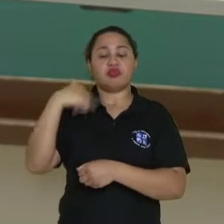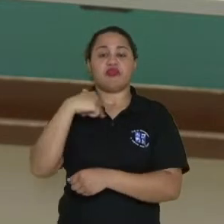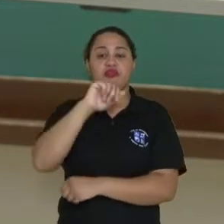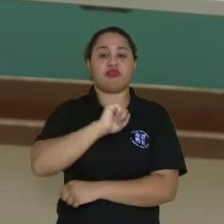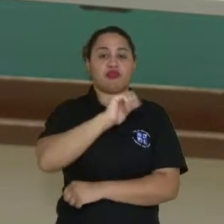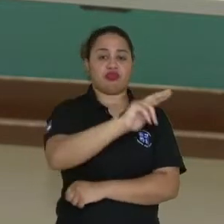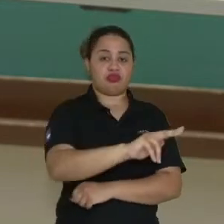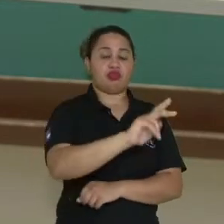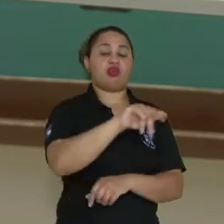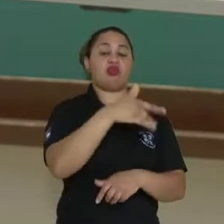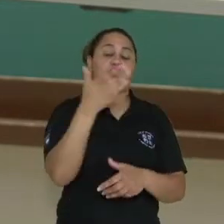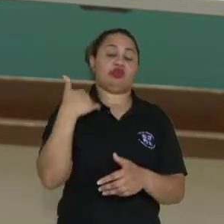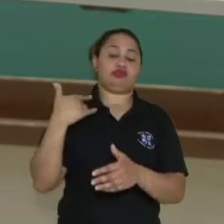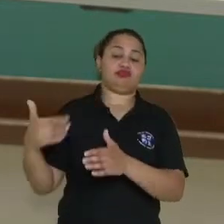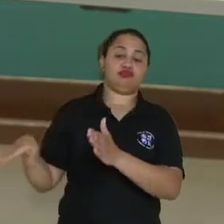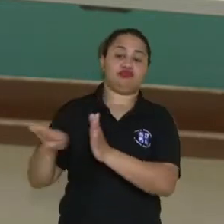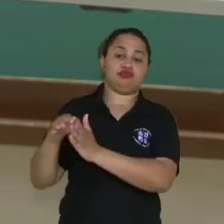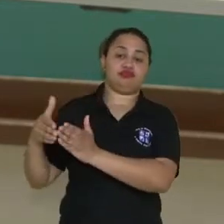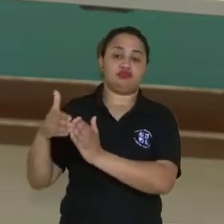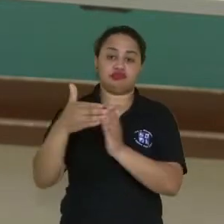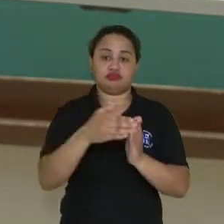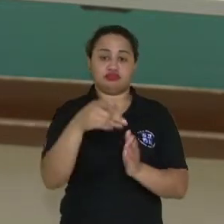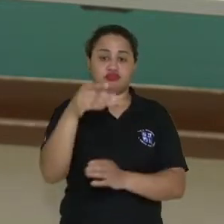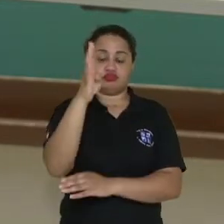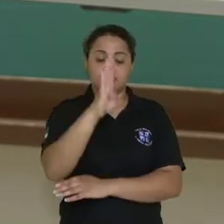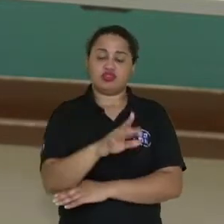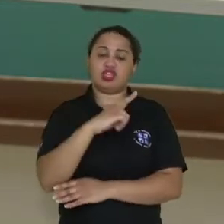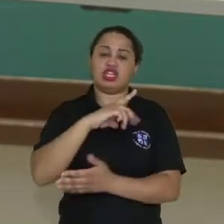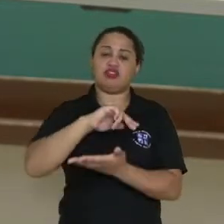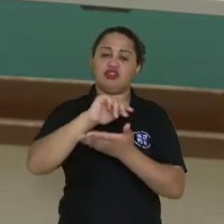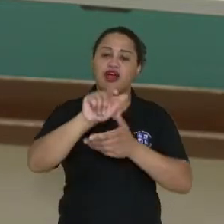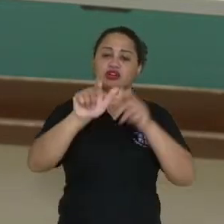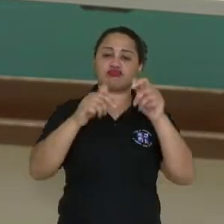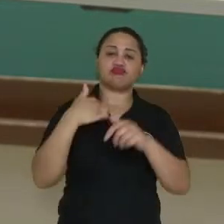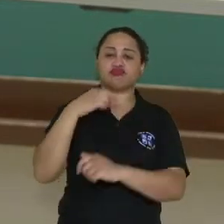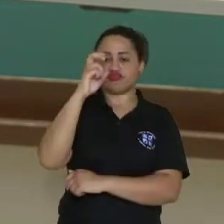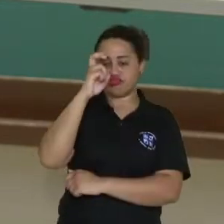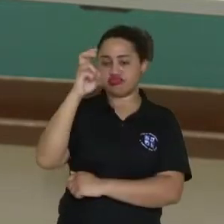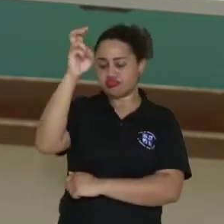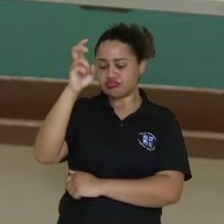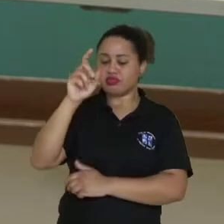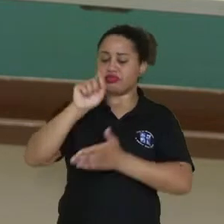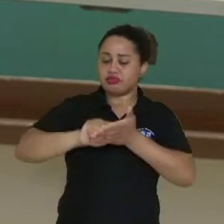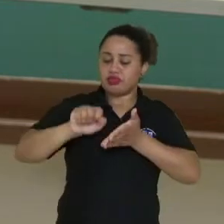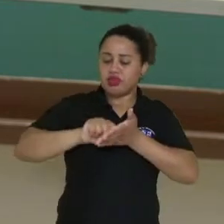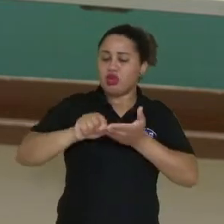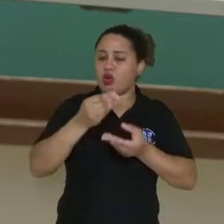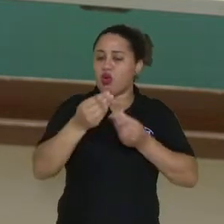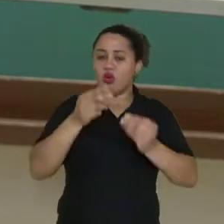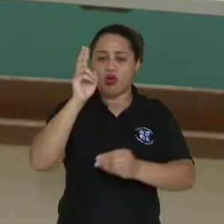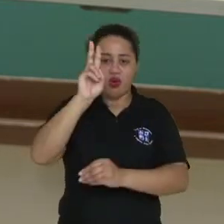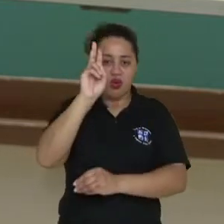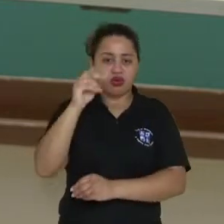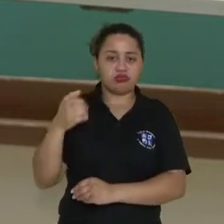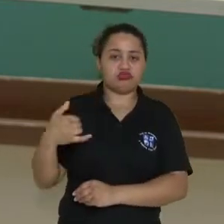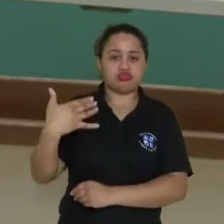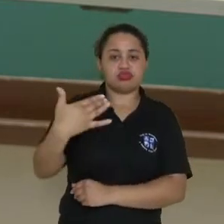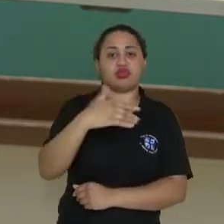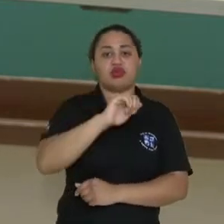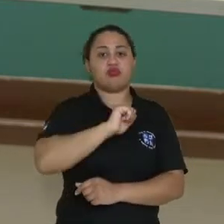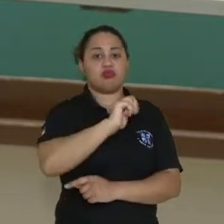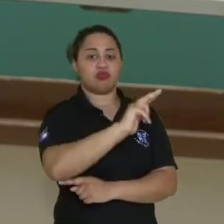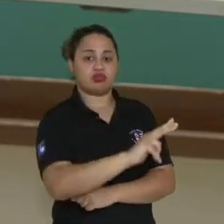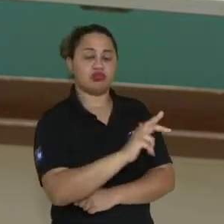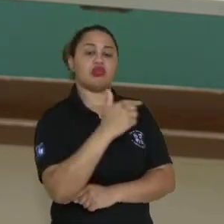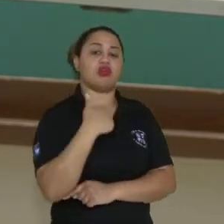gente teve ali vários autores, vários intelectuais que se debruçaram a escrever um pouquinho da história de Portugal, das